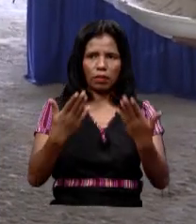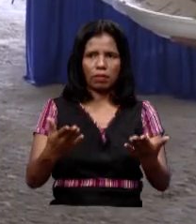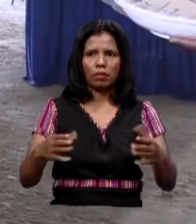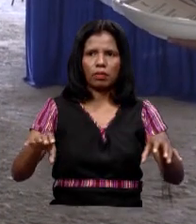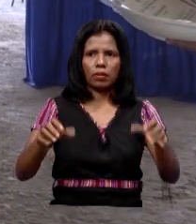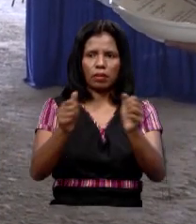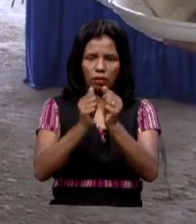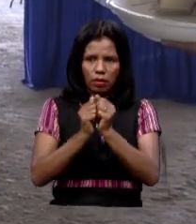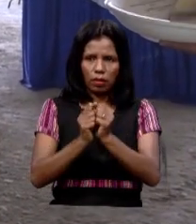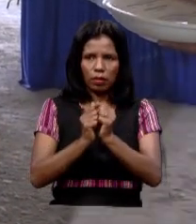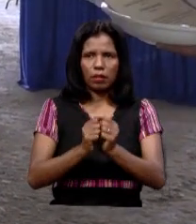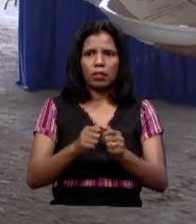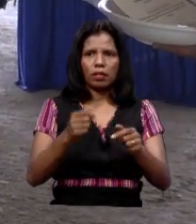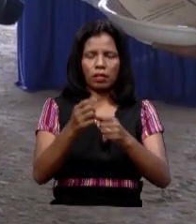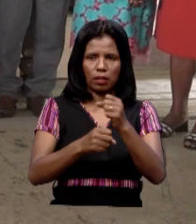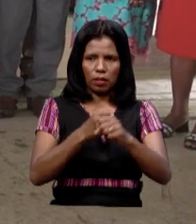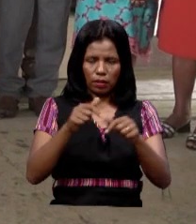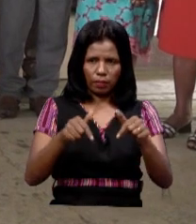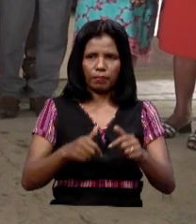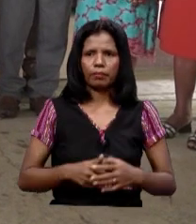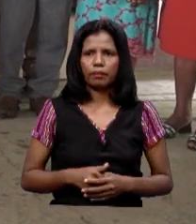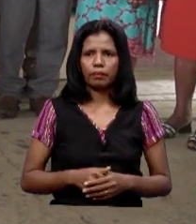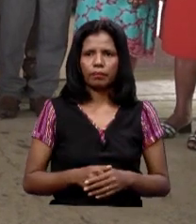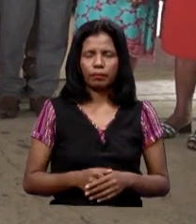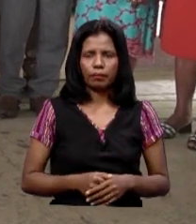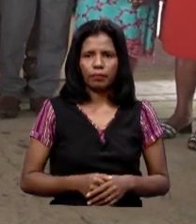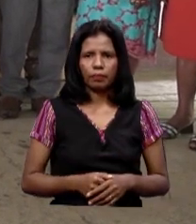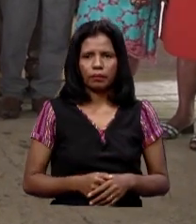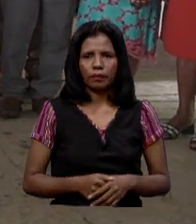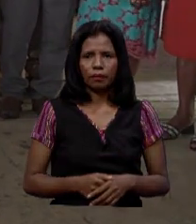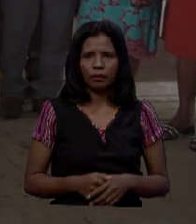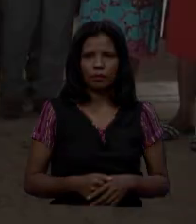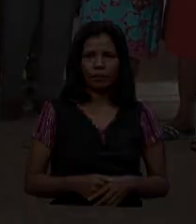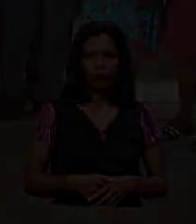cooperação serviço durante nem. Adere tu Simenis, bem-vinda Simenis, GMN.